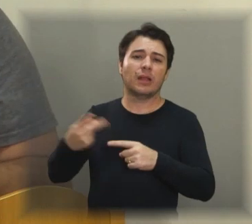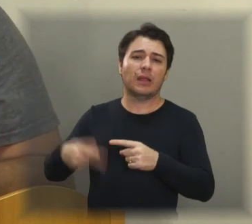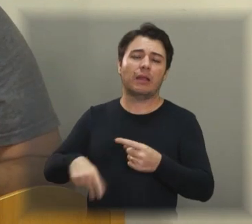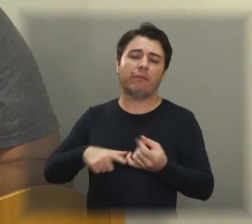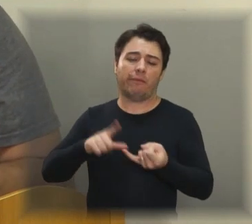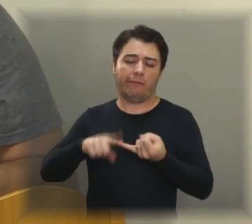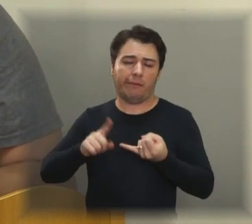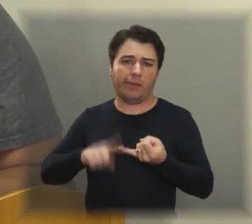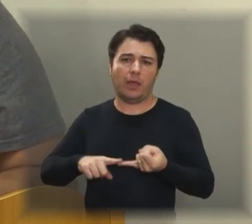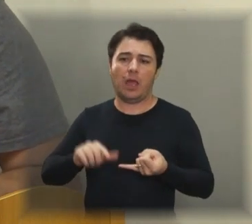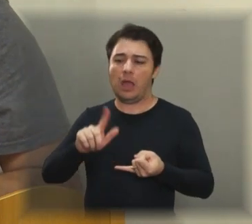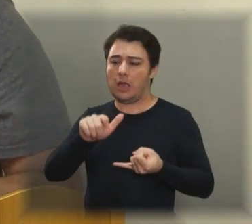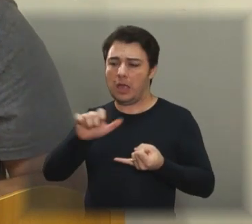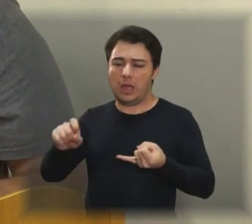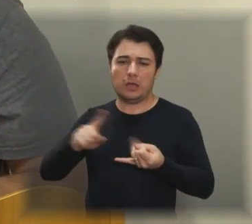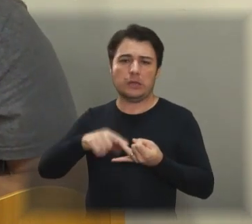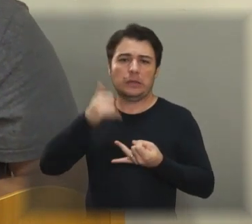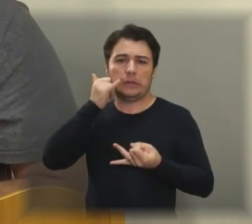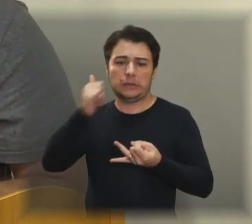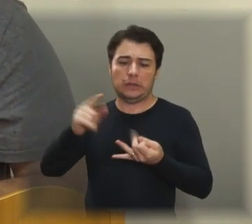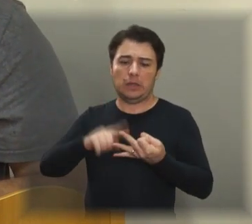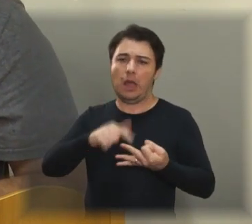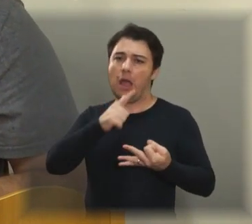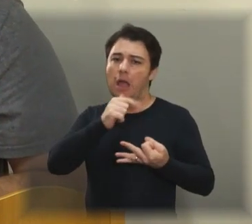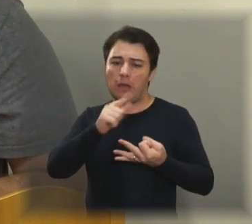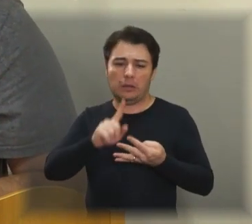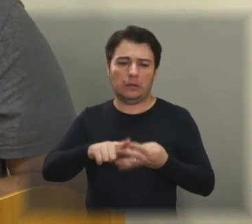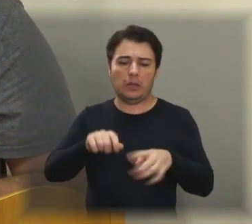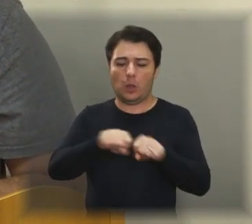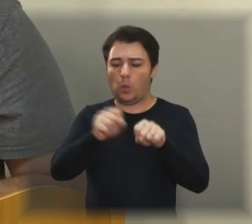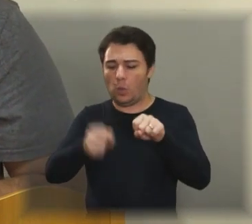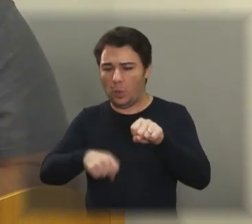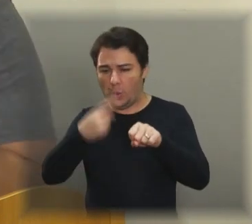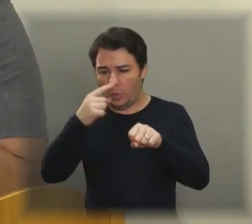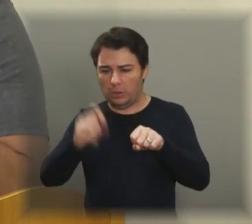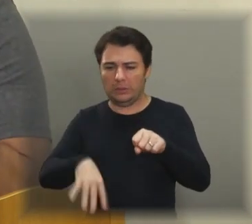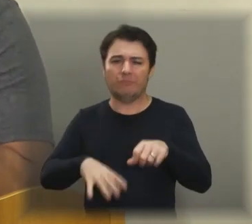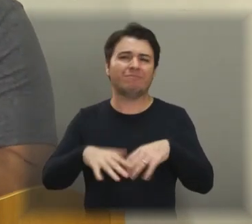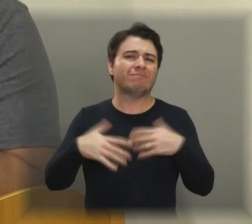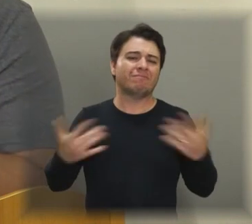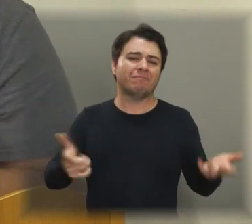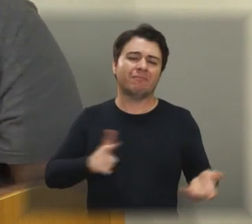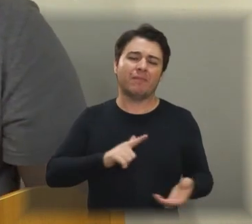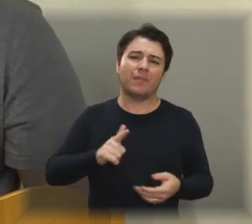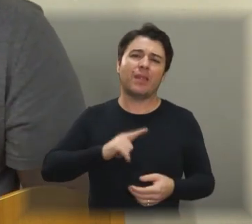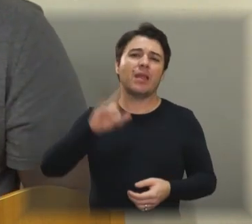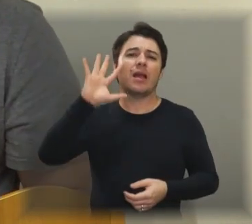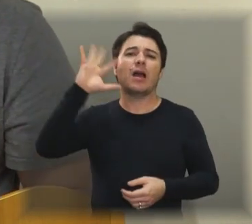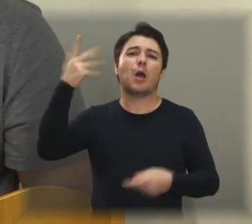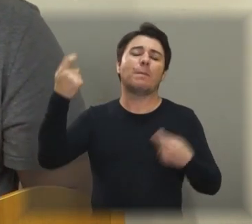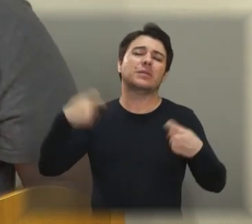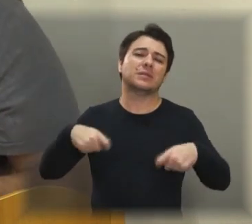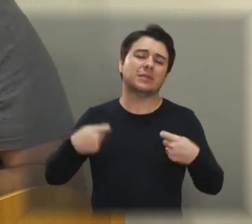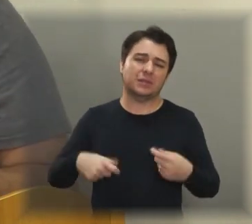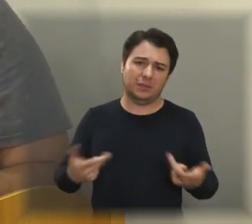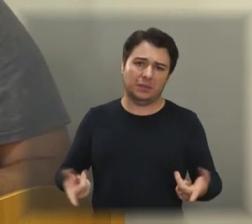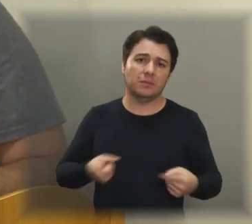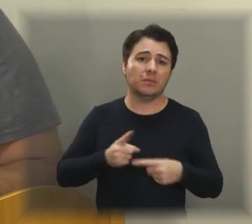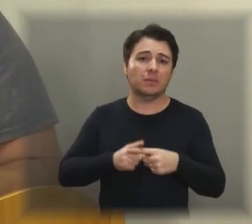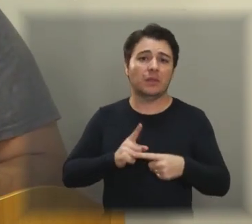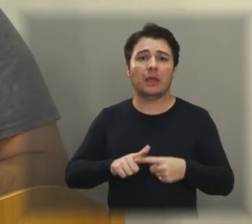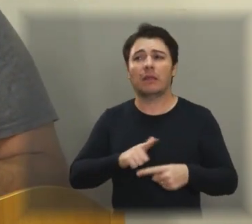gás telefone água esgoto energia ela demanda dissolução de problemas com interferência